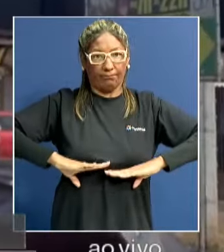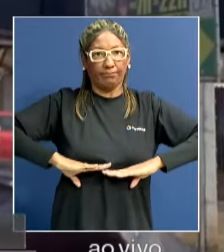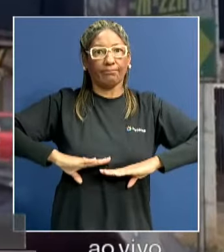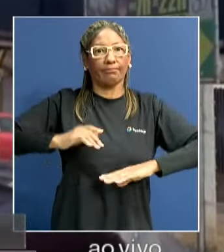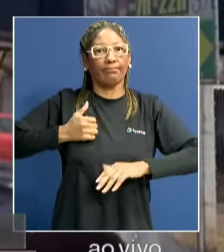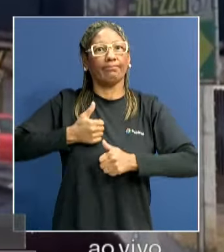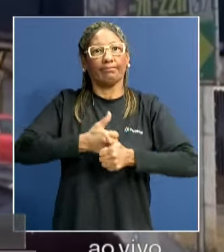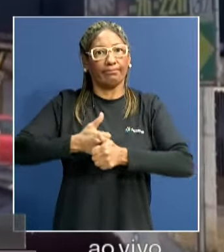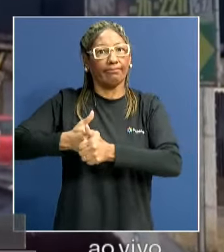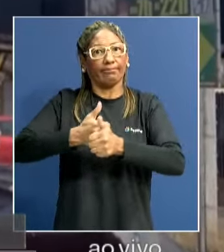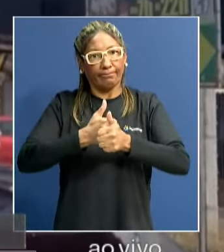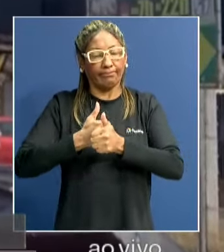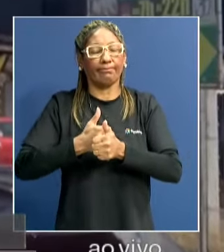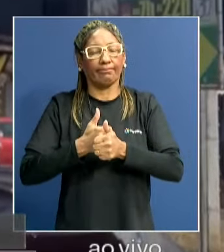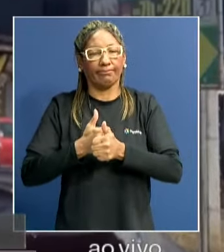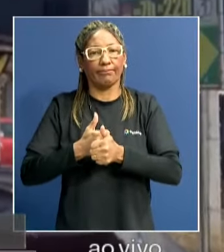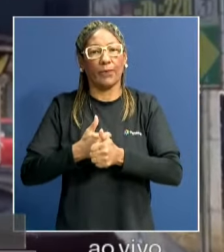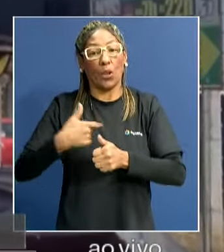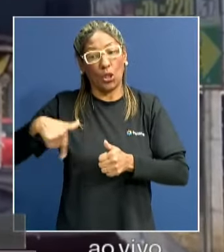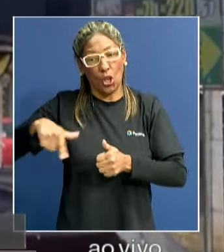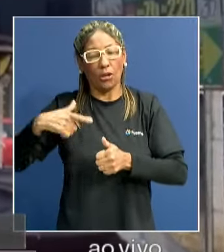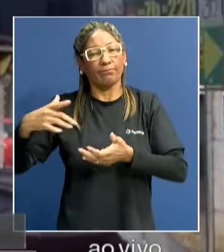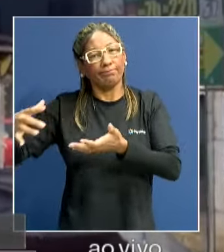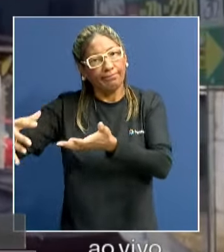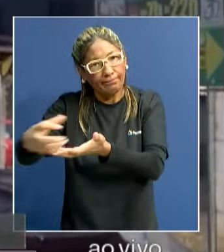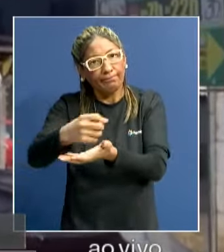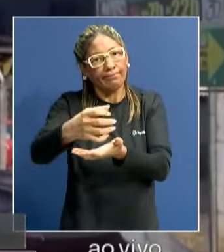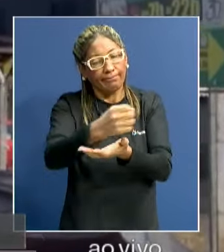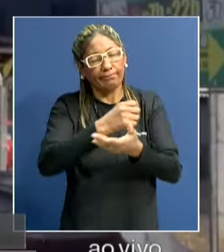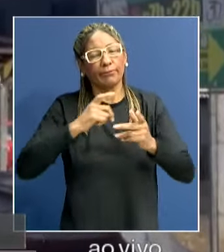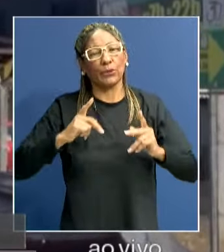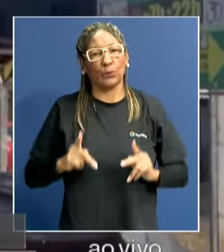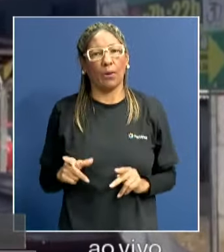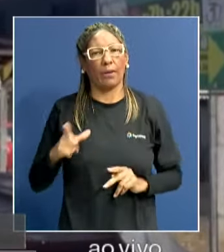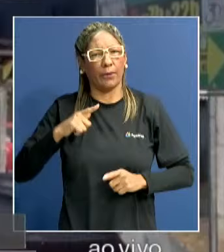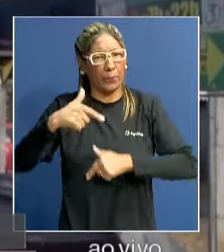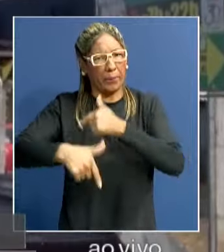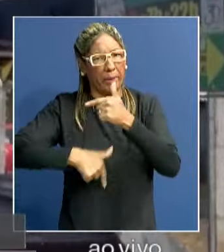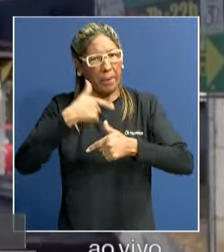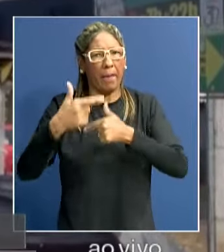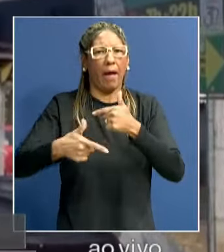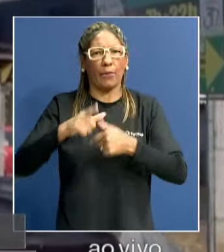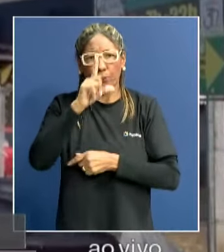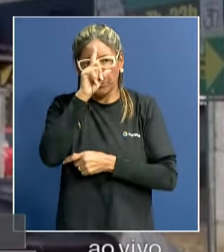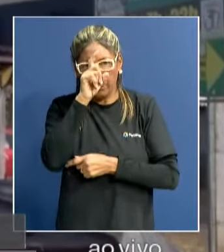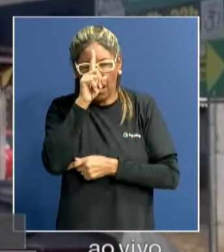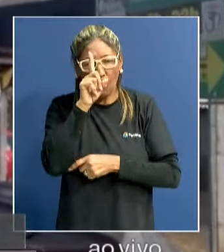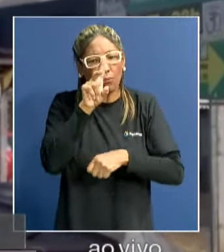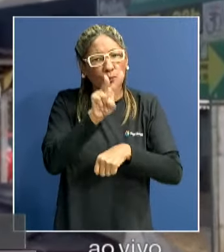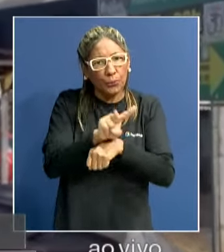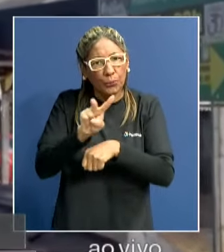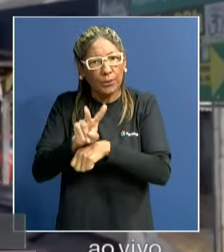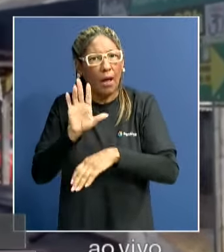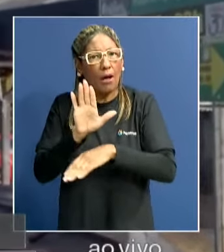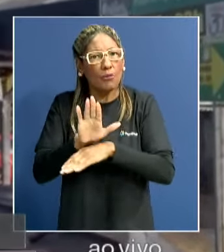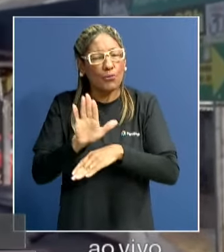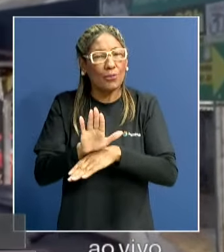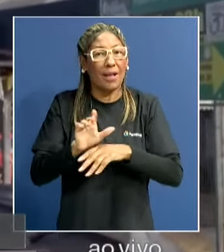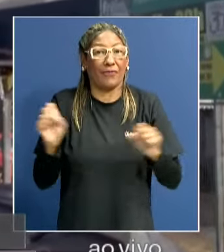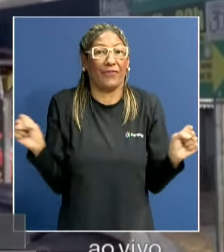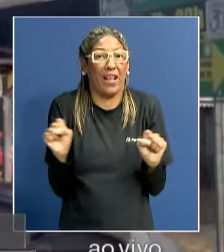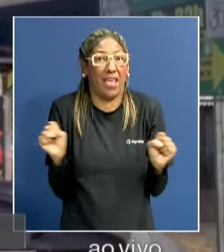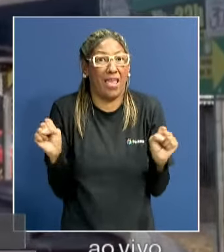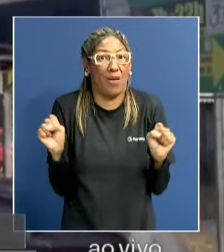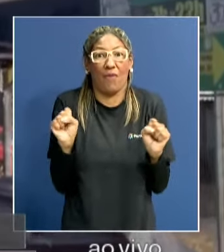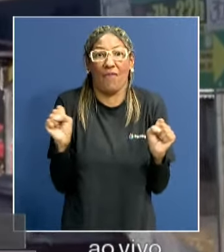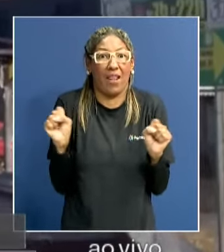grande do ponto que a gente está. Resgatamos essas pessoas, chamamos o serviço de atendimento pré-hospitalar, as pessoas estavam com hipotermia, então